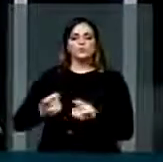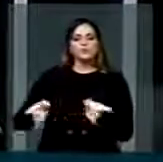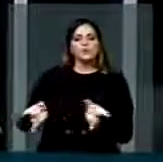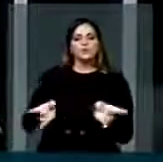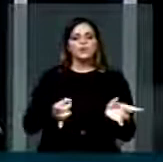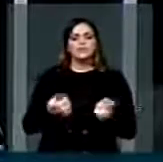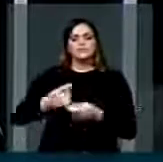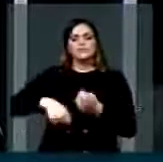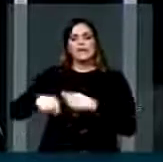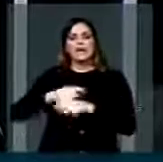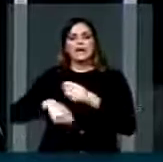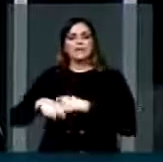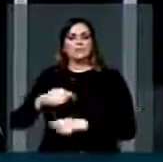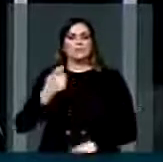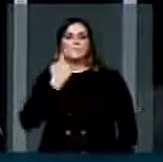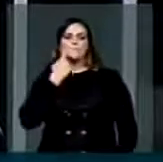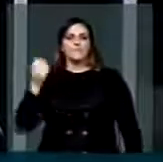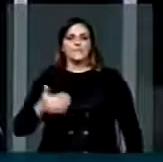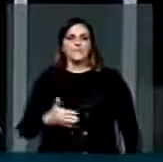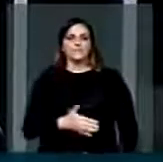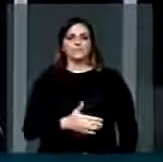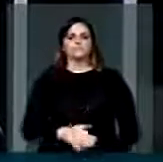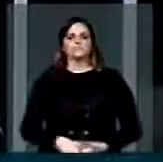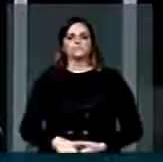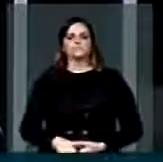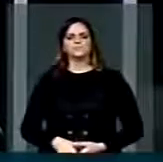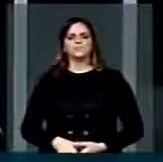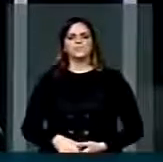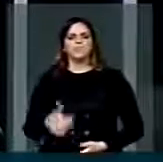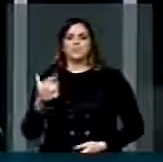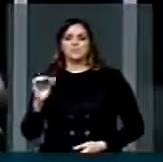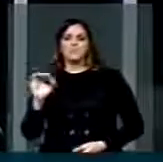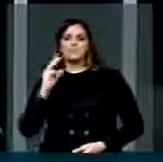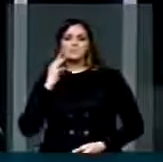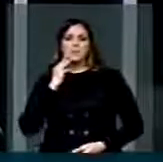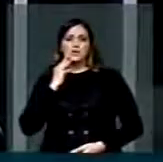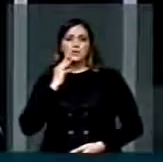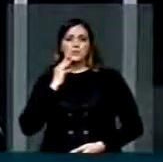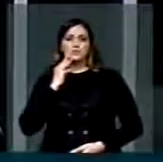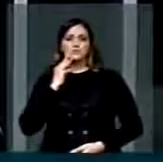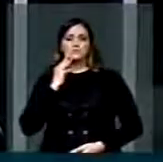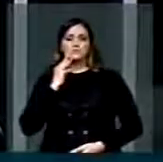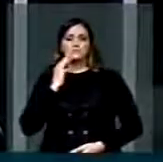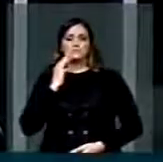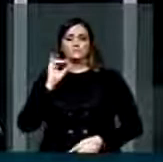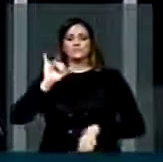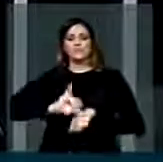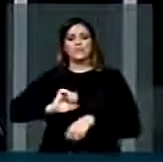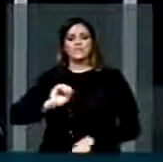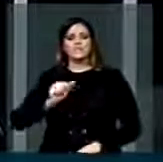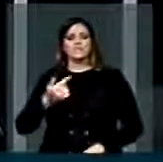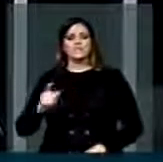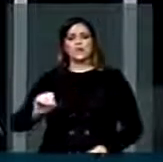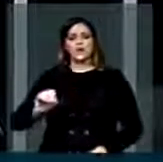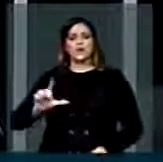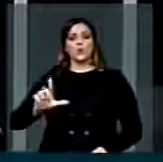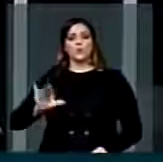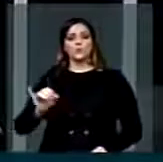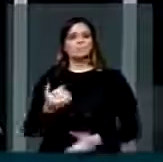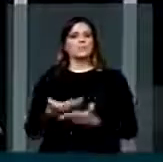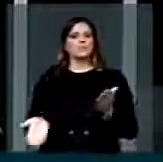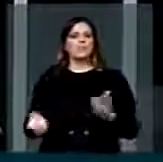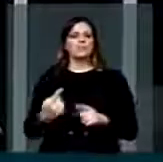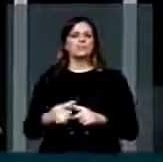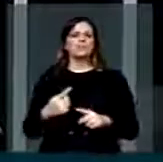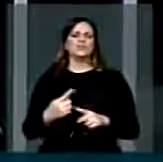São Luís do Maranhão. Infelizmente, os 10 milhões para o mercado do peixe lá em São Luís foram perdidos, porque o Jacques